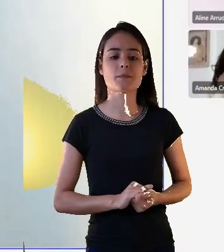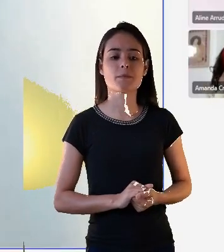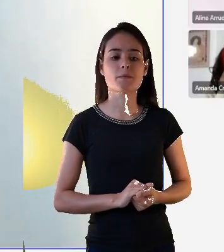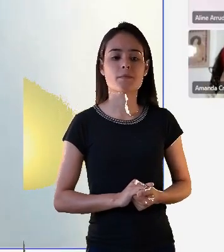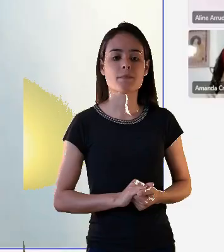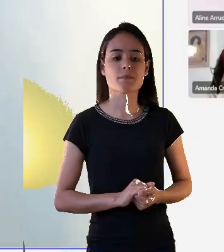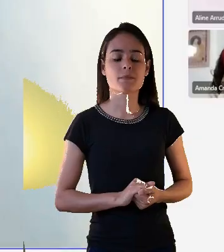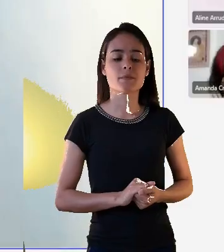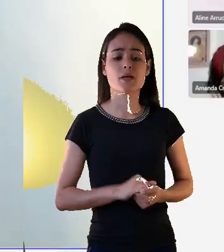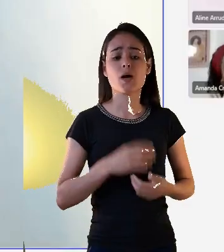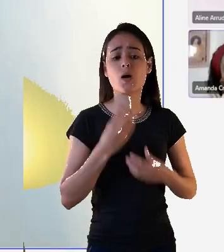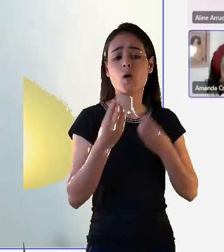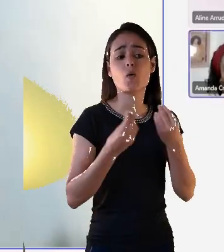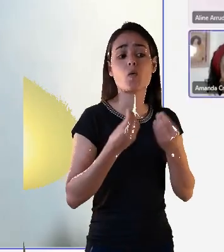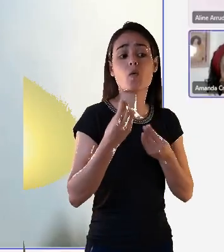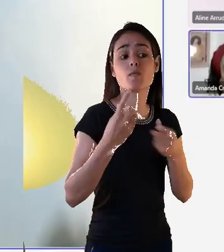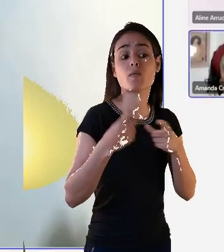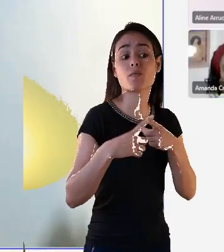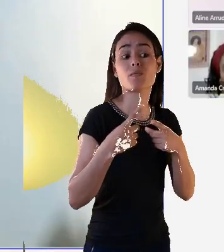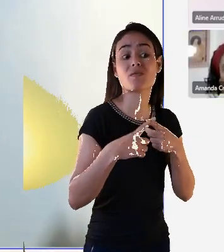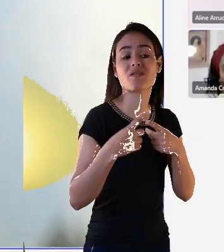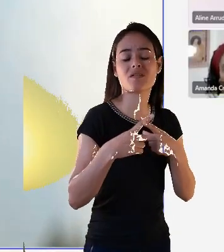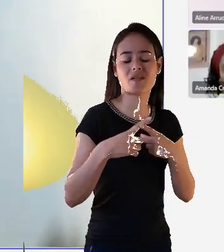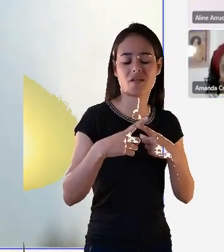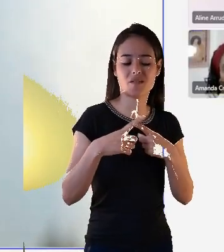seguinte, em que ele dizia